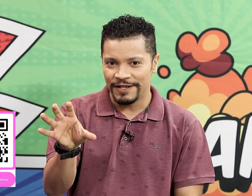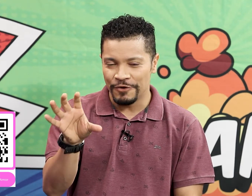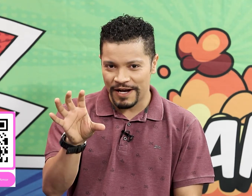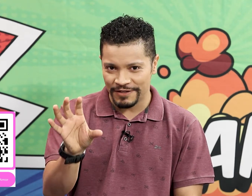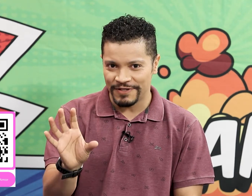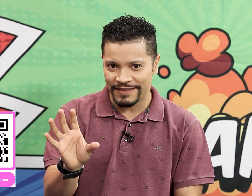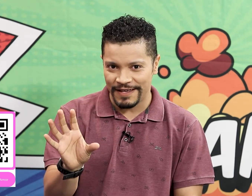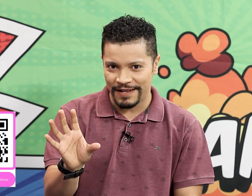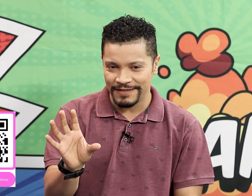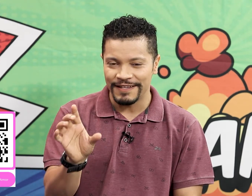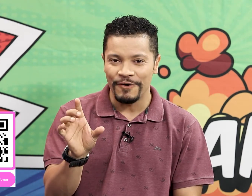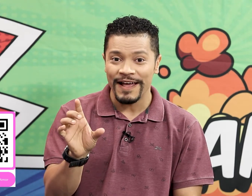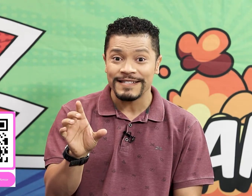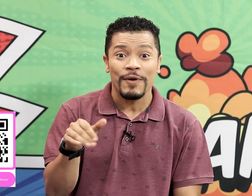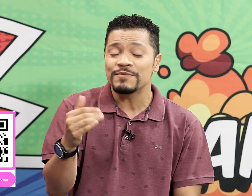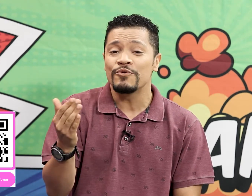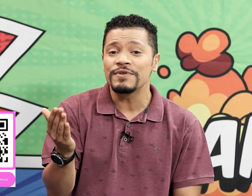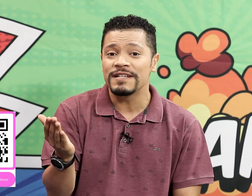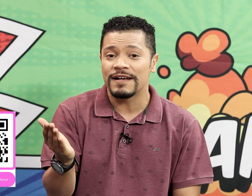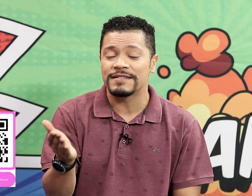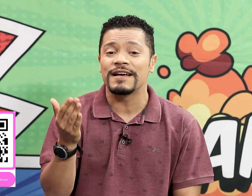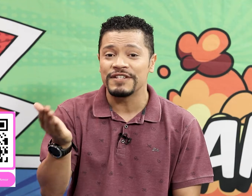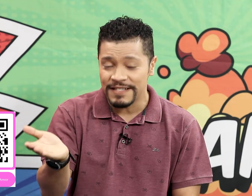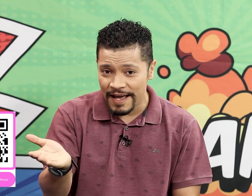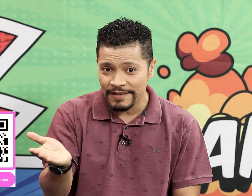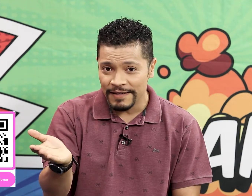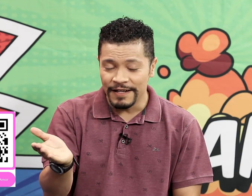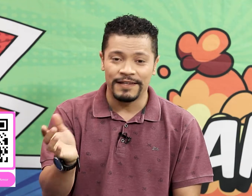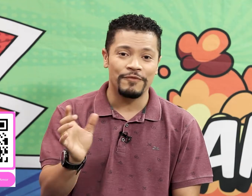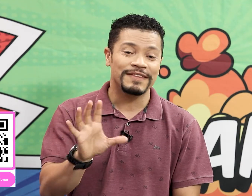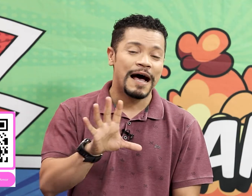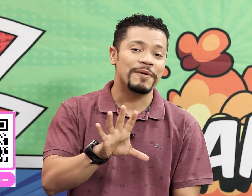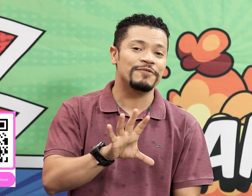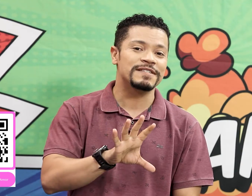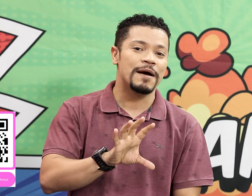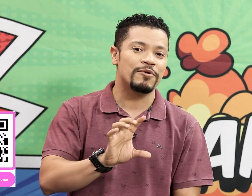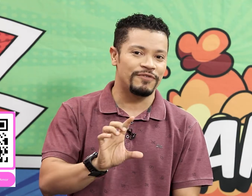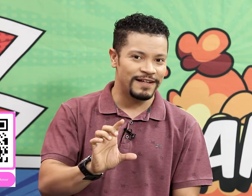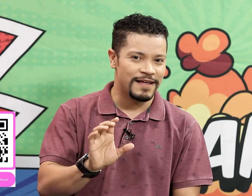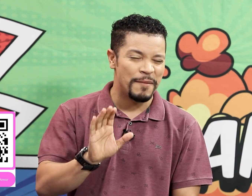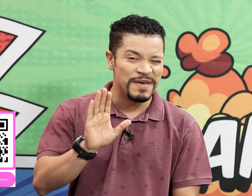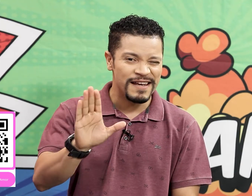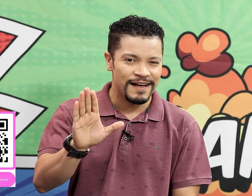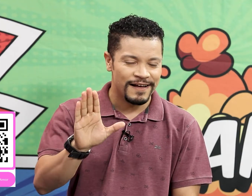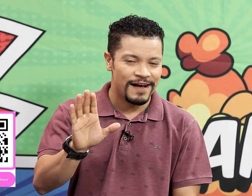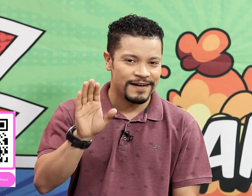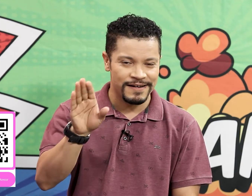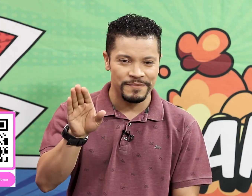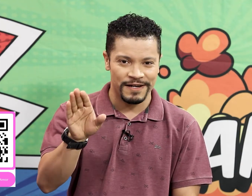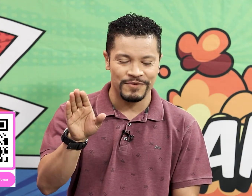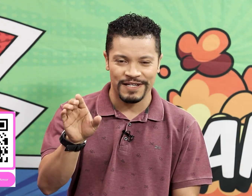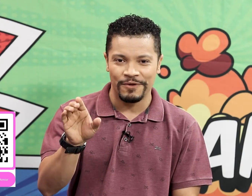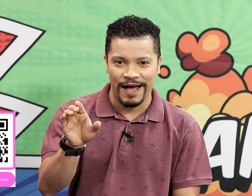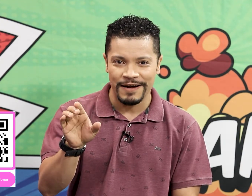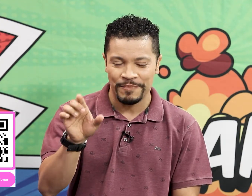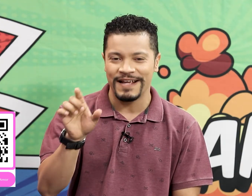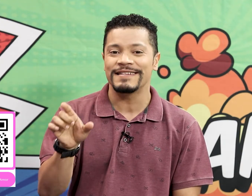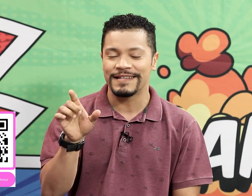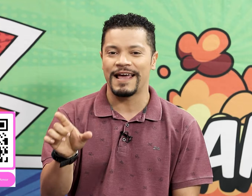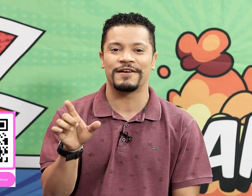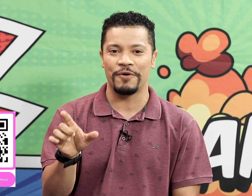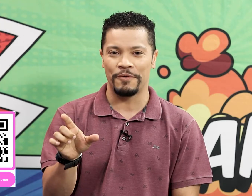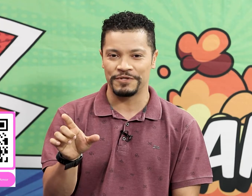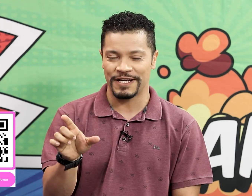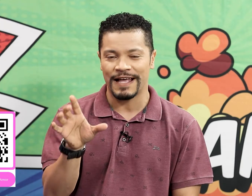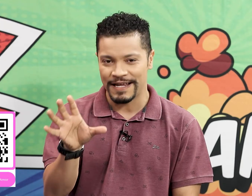Code no canto da tela. Então, são as músicas da Gisele. Então, dá para você aproveitar, mira a câmera do celular para